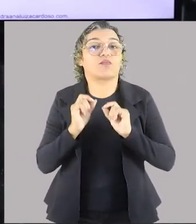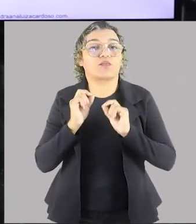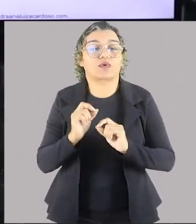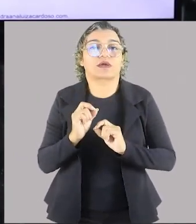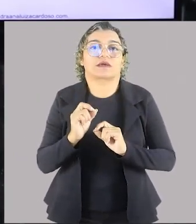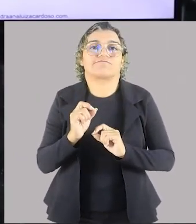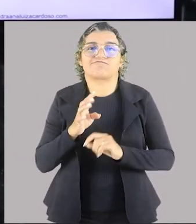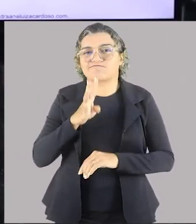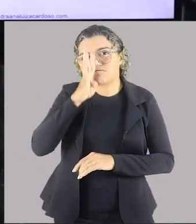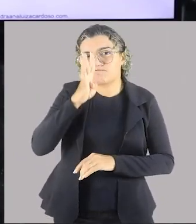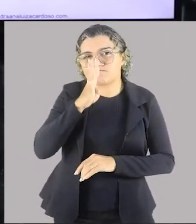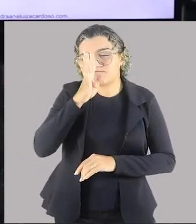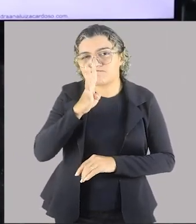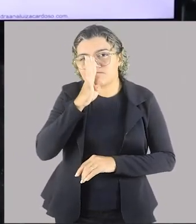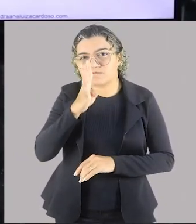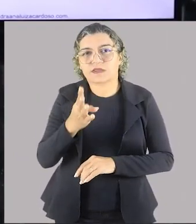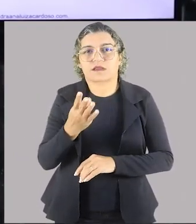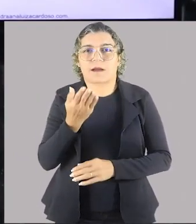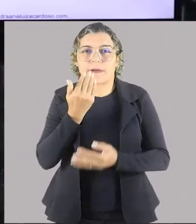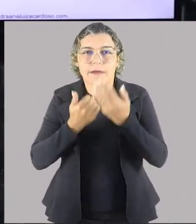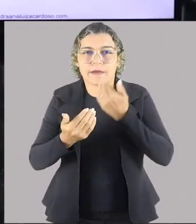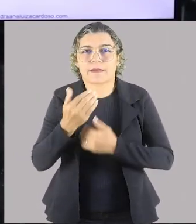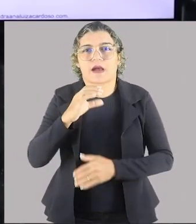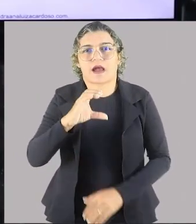de consumo de carboidrato,